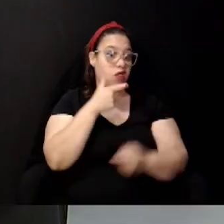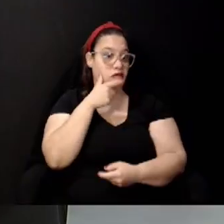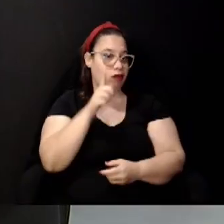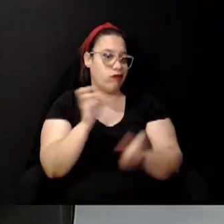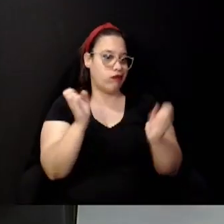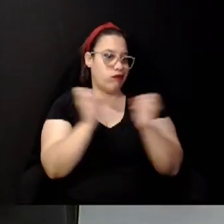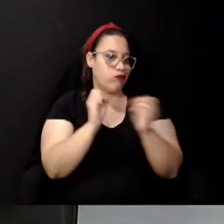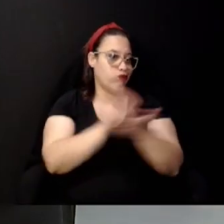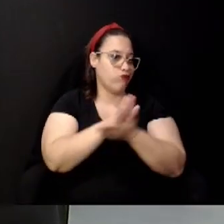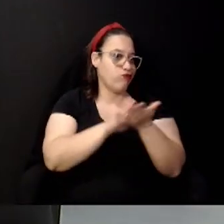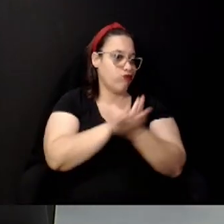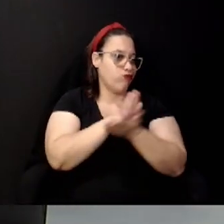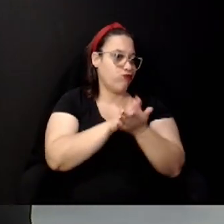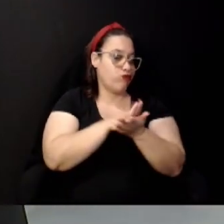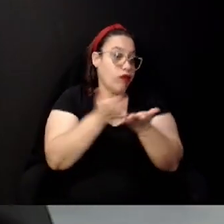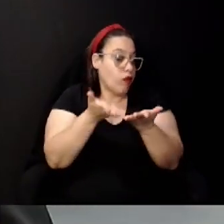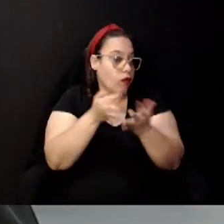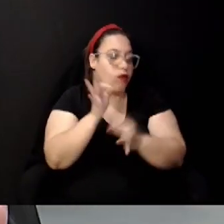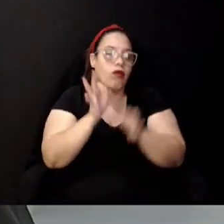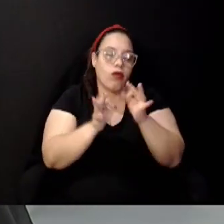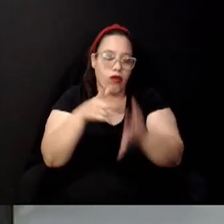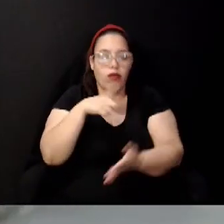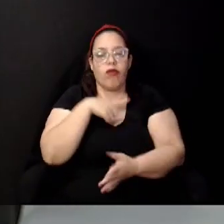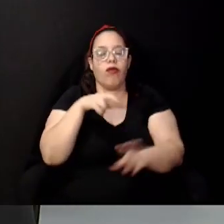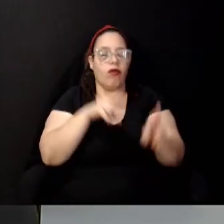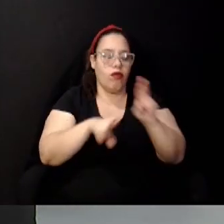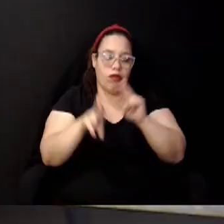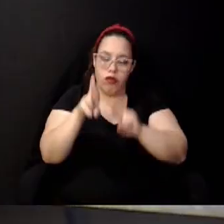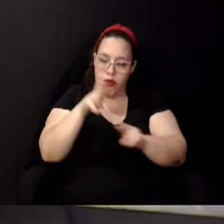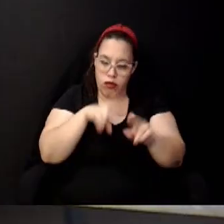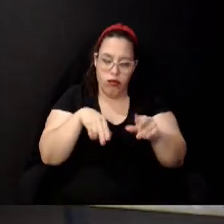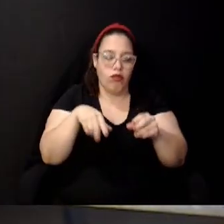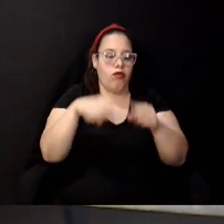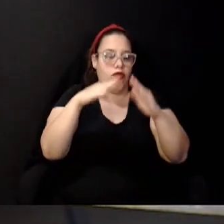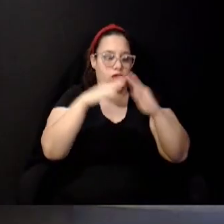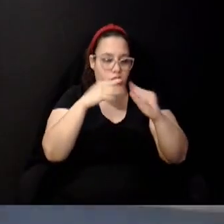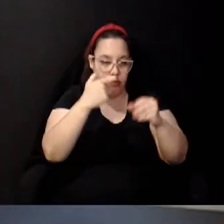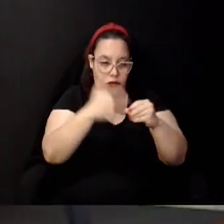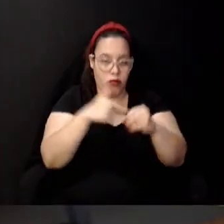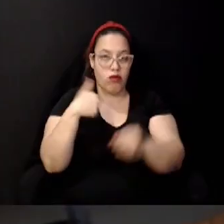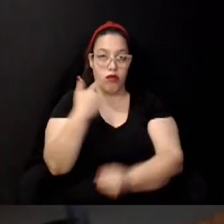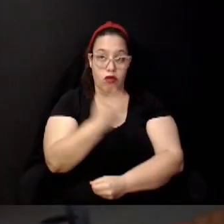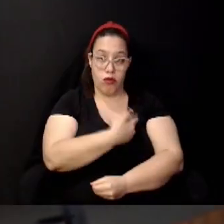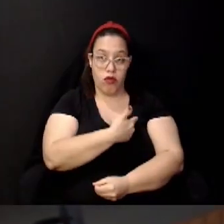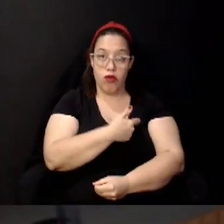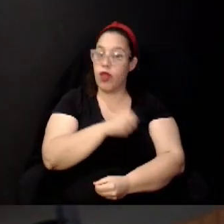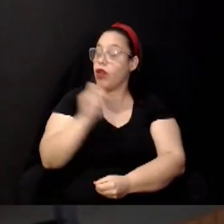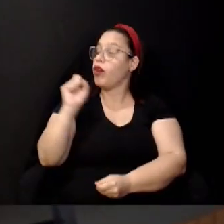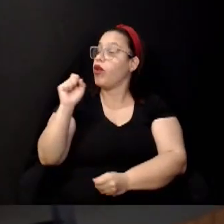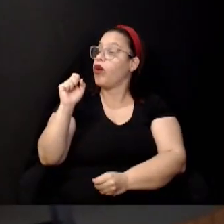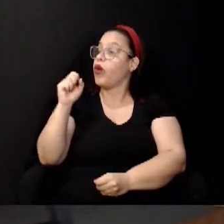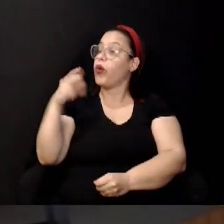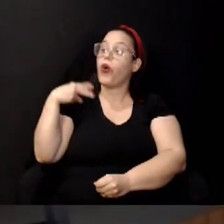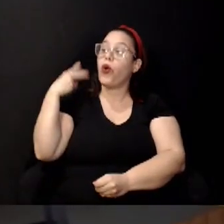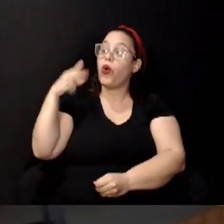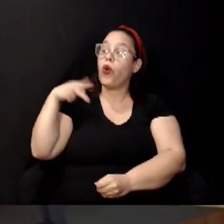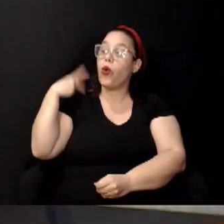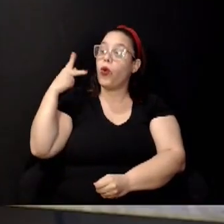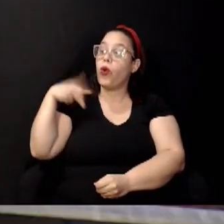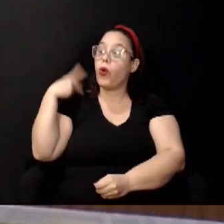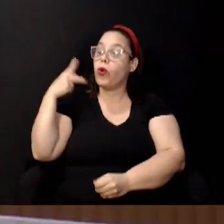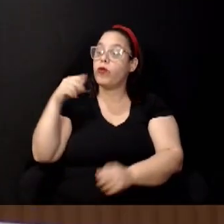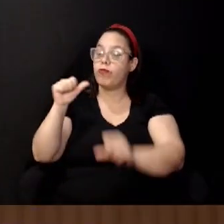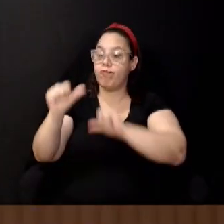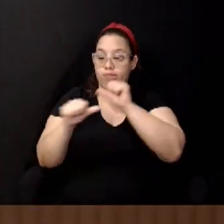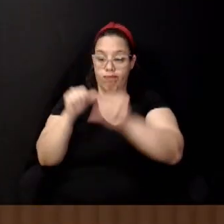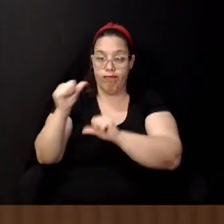nada mais justo que você ter uma fiscalização nos postos de combustível da nossa cidade. Ainda segundo o parlamentar, a adulteração de combustíveis é uma